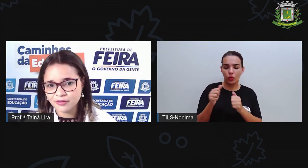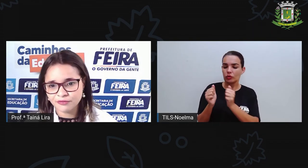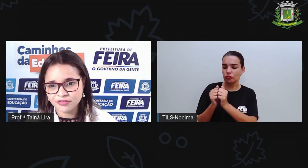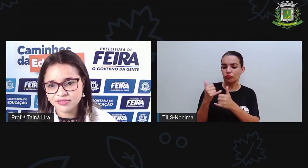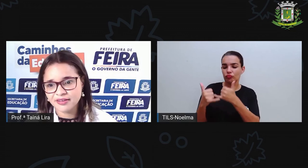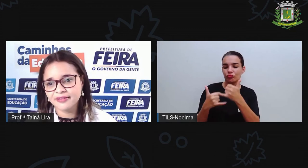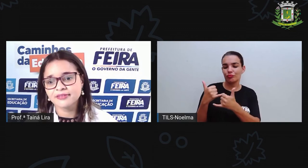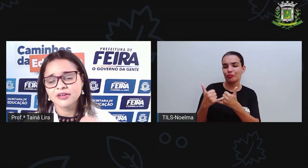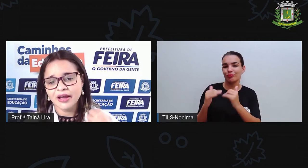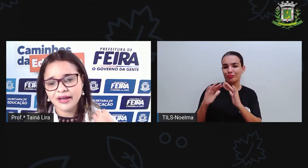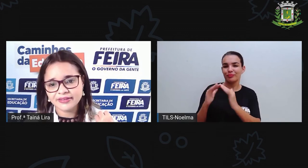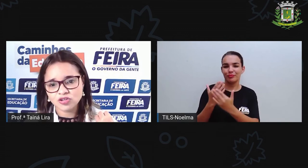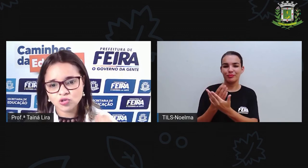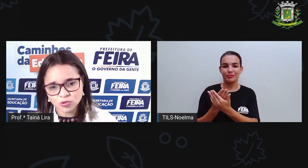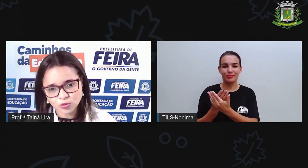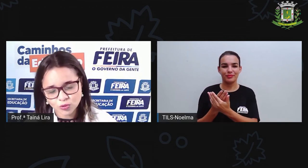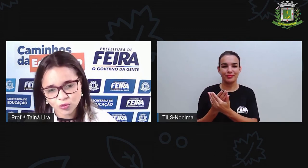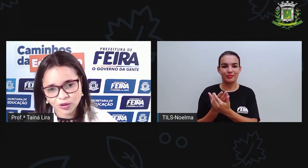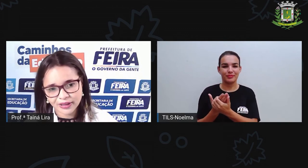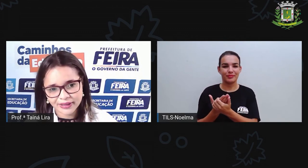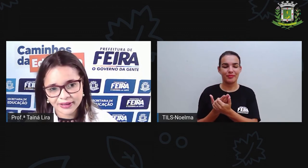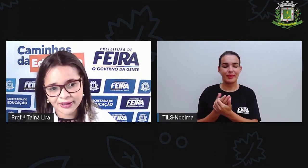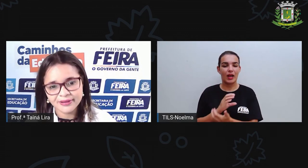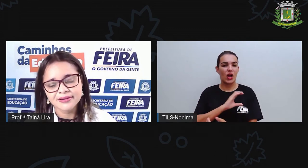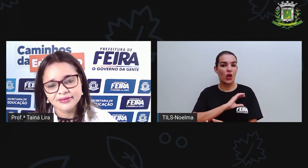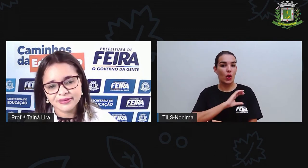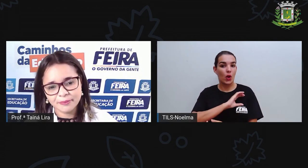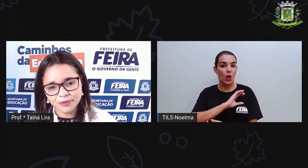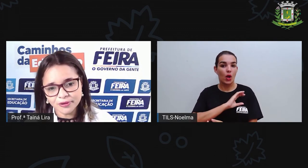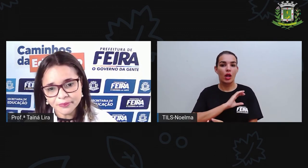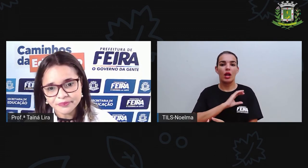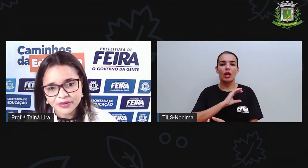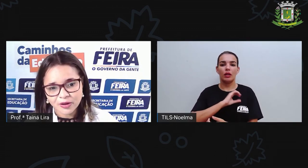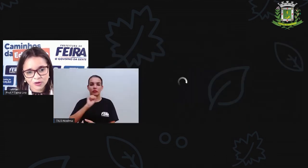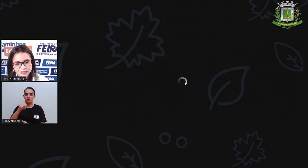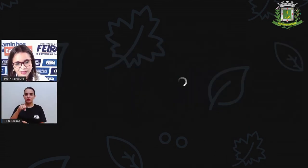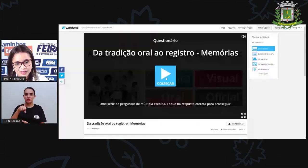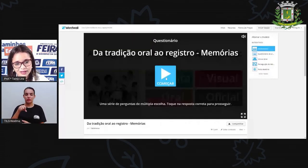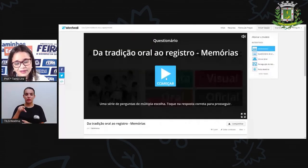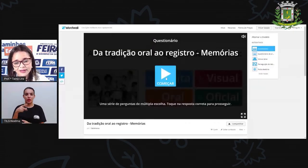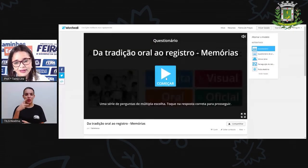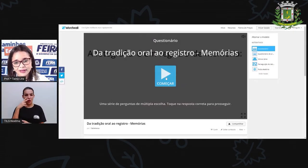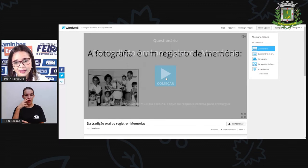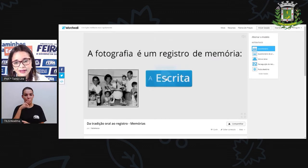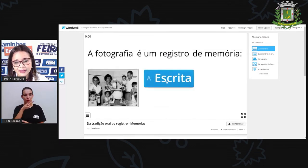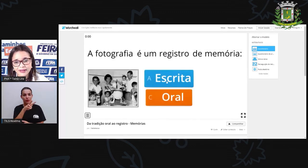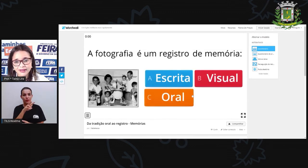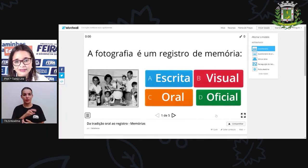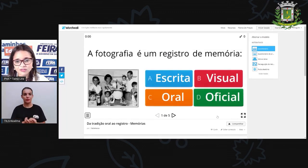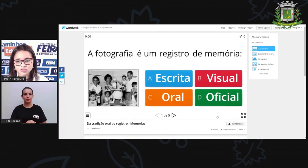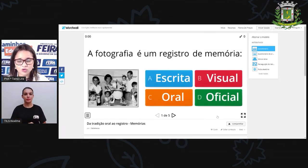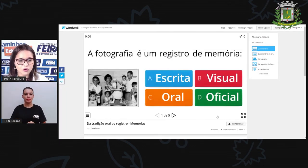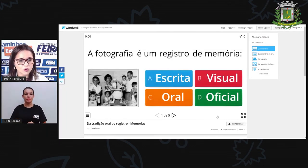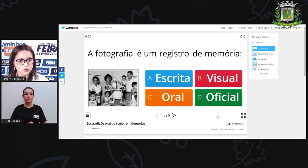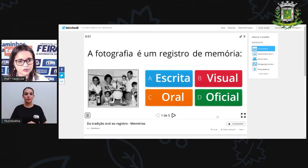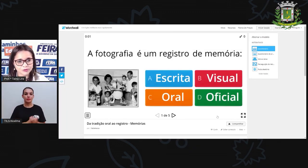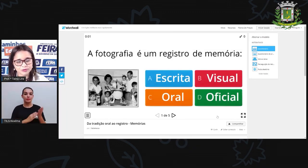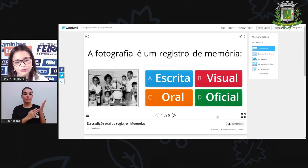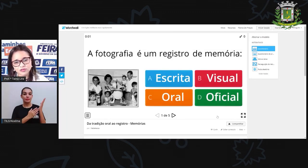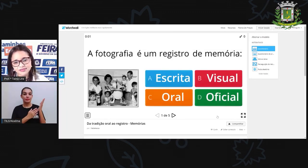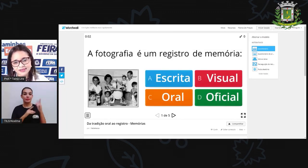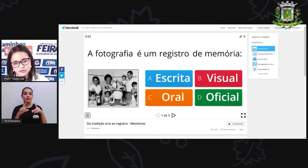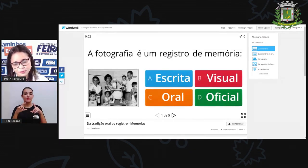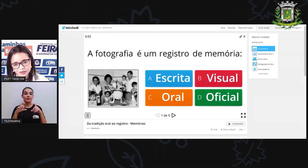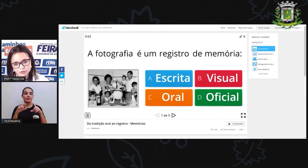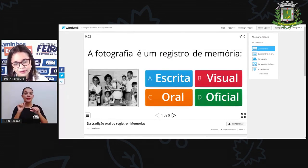aí com vocês, até junto com o colega, tá bom? Olha lá, esse jogo segundo